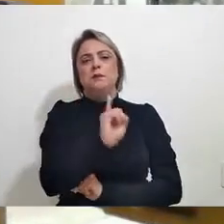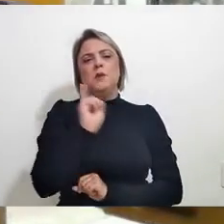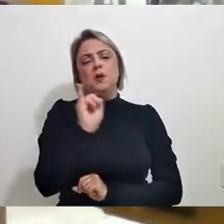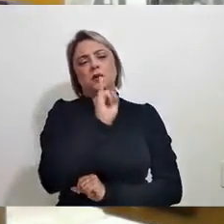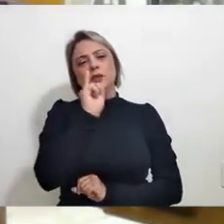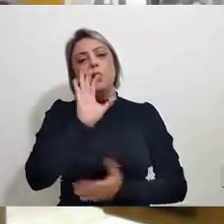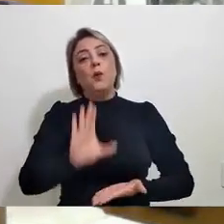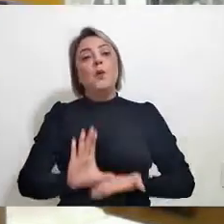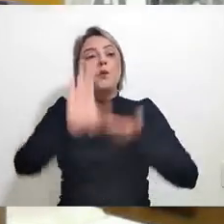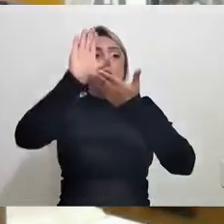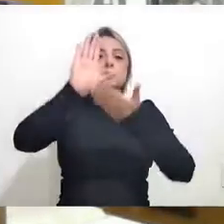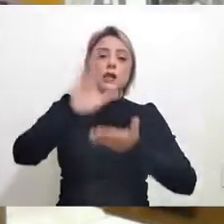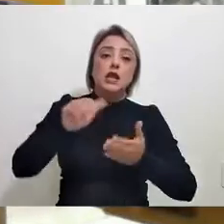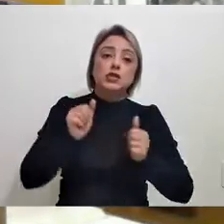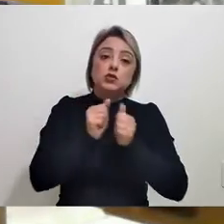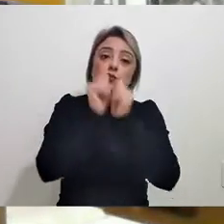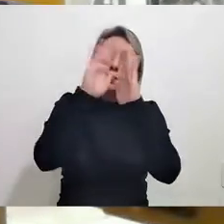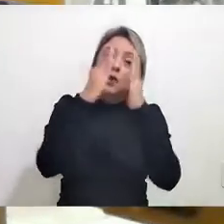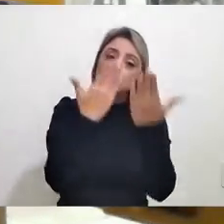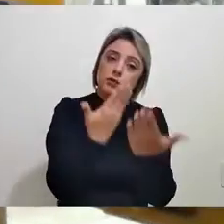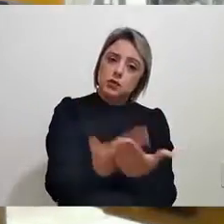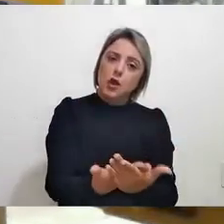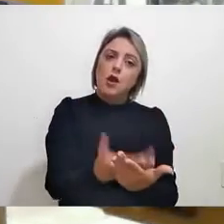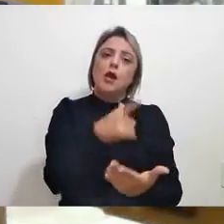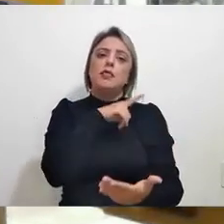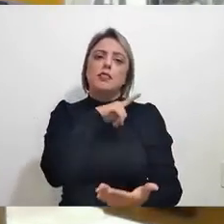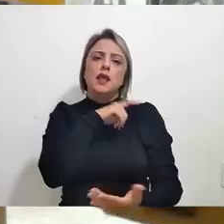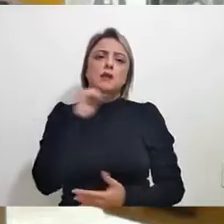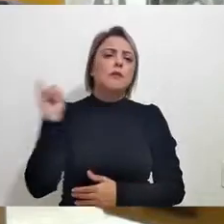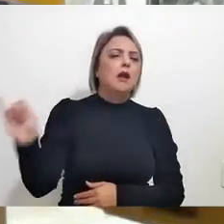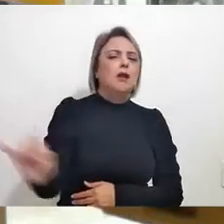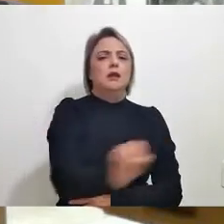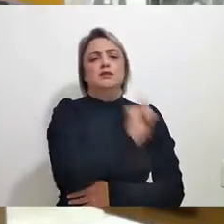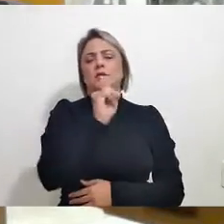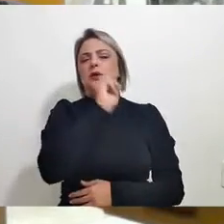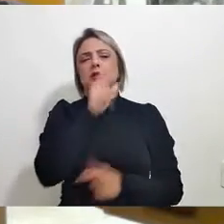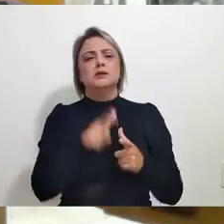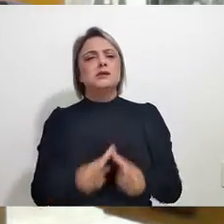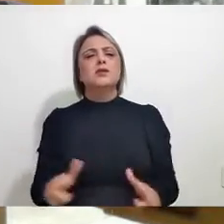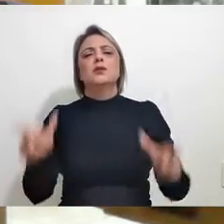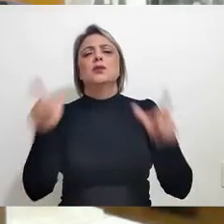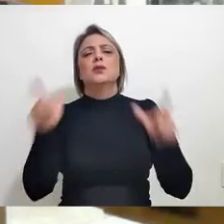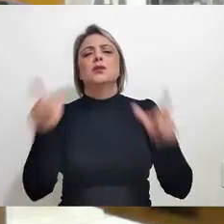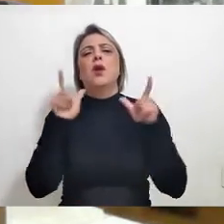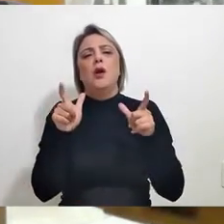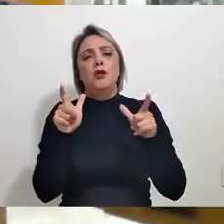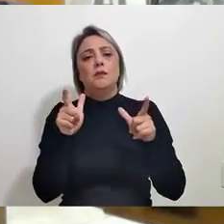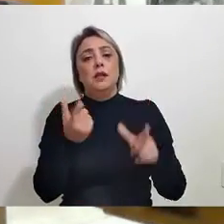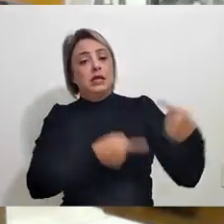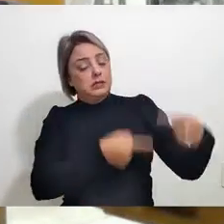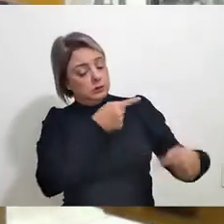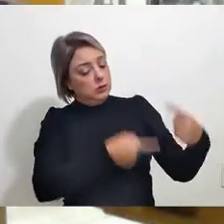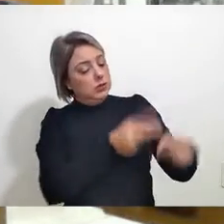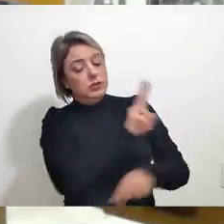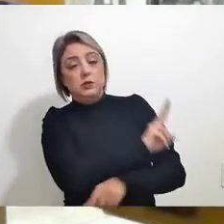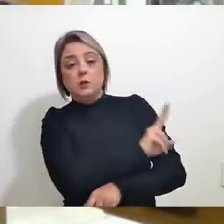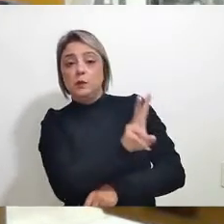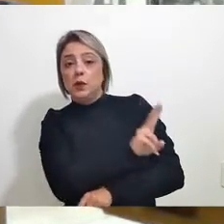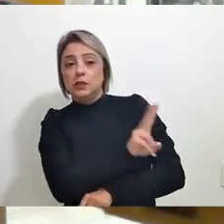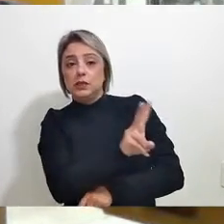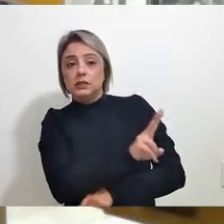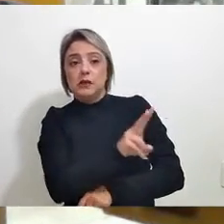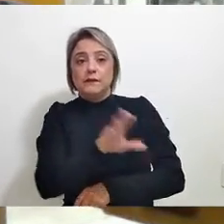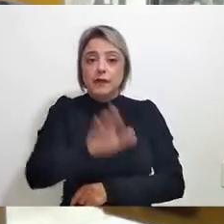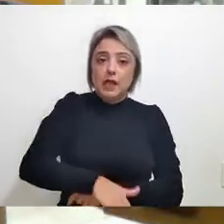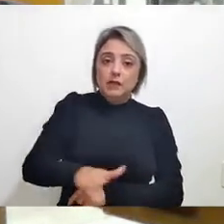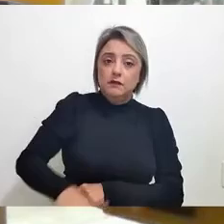Tutelar. Até porque seria quase impossível fazer tão bonito e abrilhantar tanto aqui no Gama. Por exemplo, ano passado, nós colocamos mais de